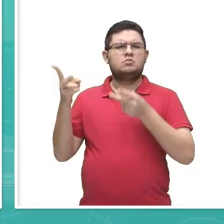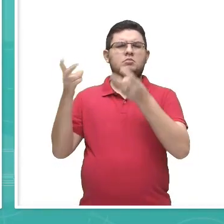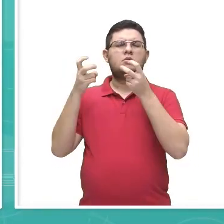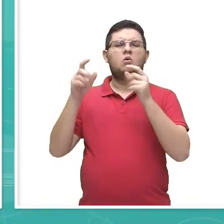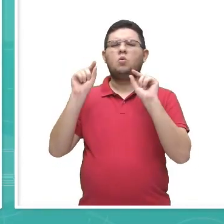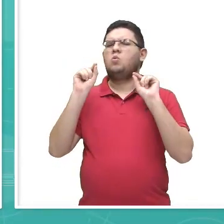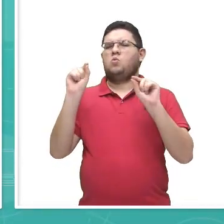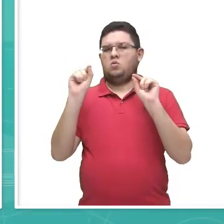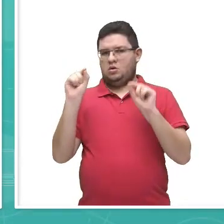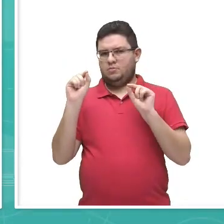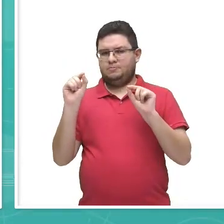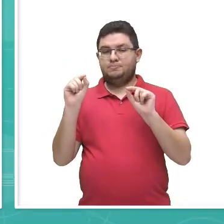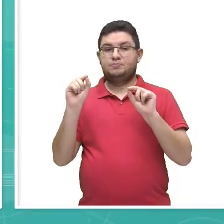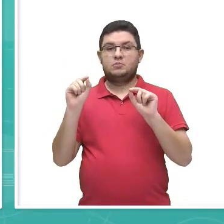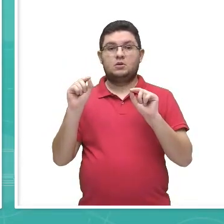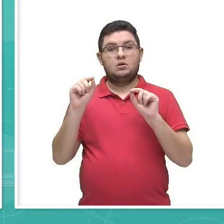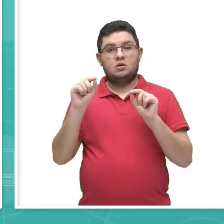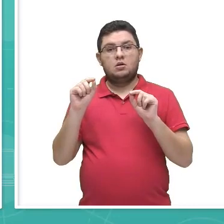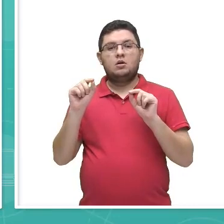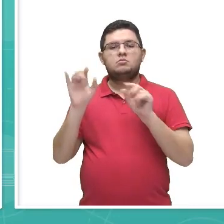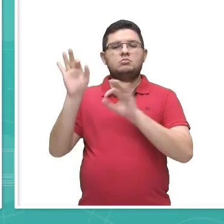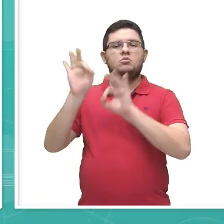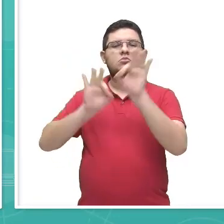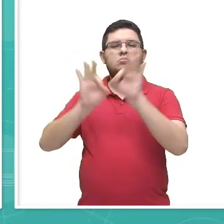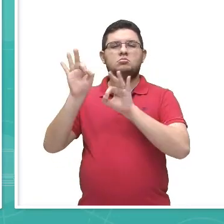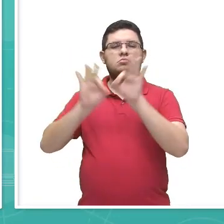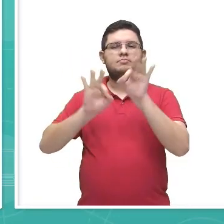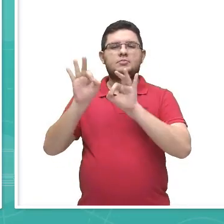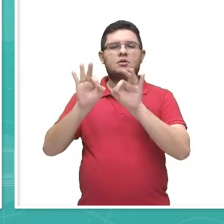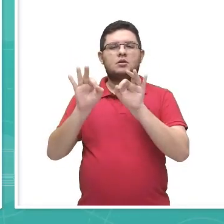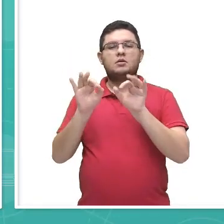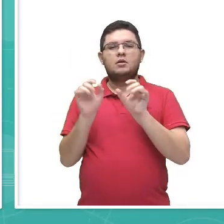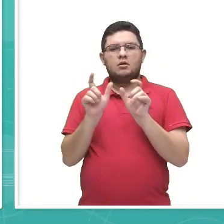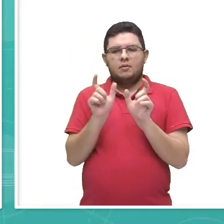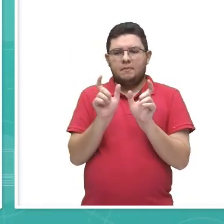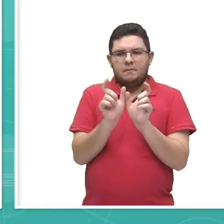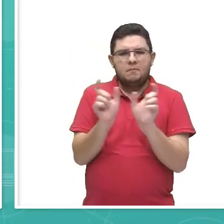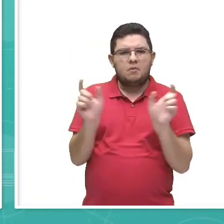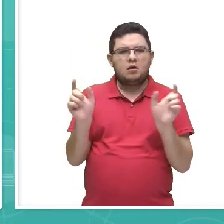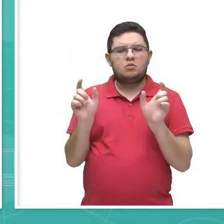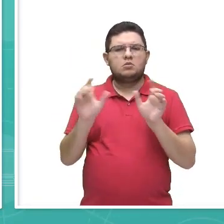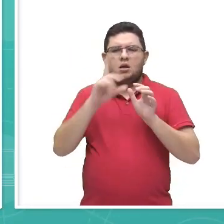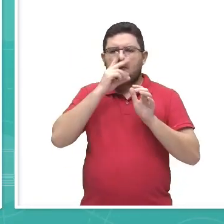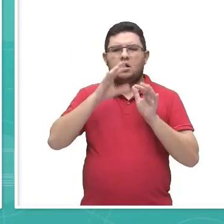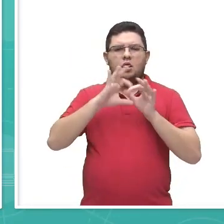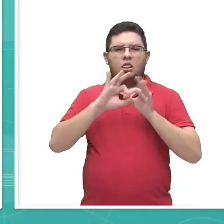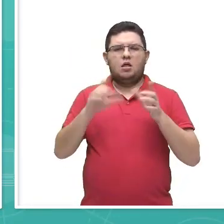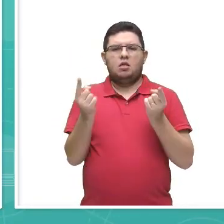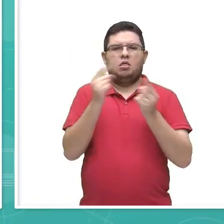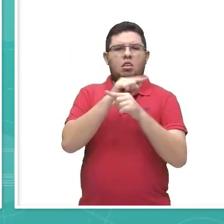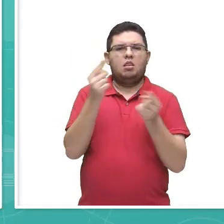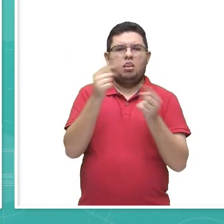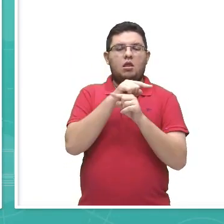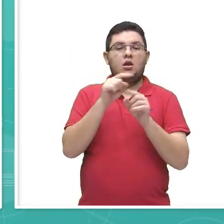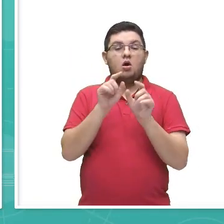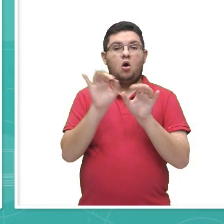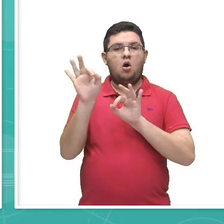tinha que organizar cada uma dessas palavras, certo? Para formar toda essa pergunta. Vamos analisar aqui junto comigo,